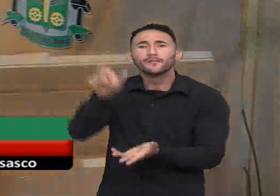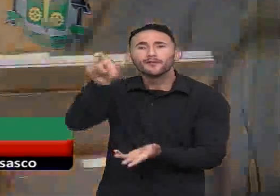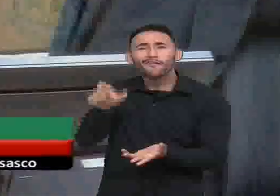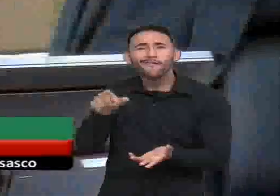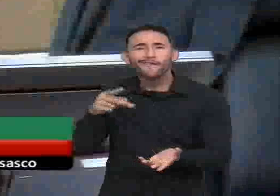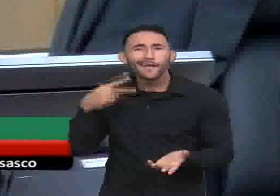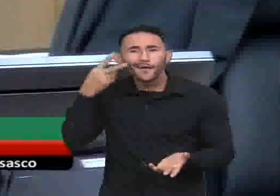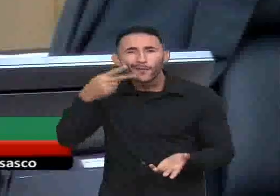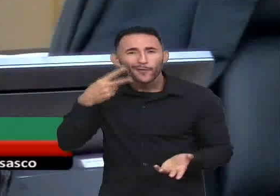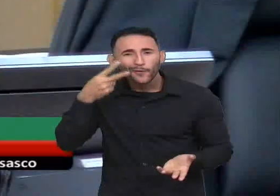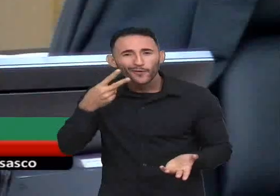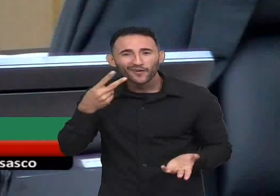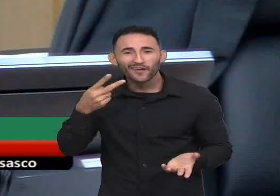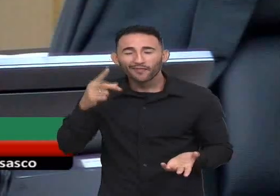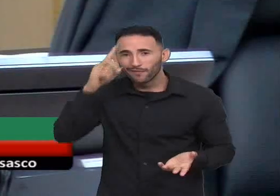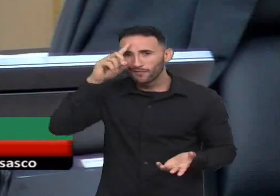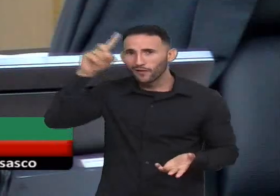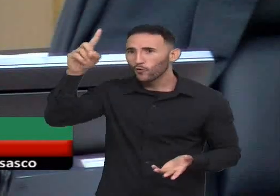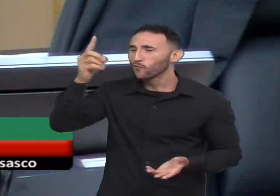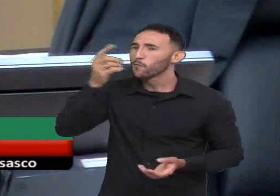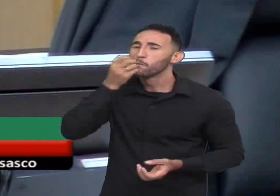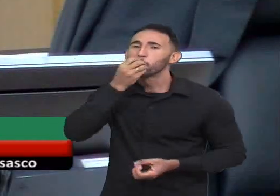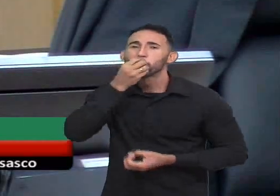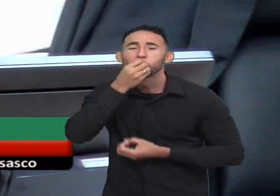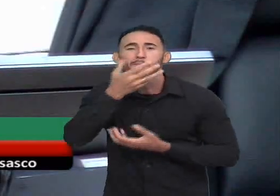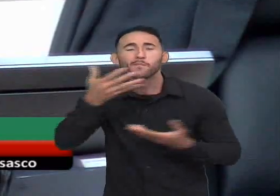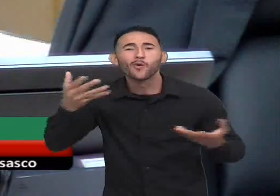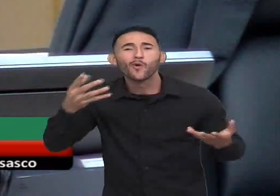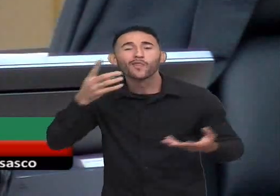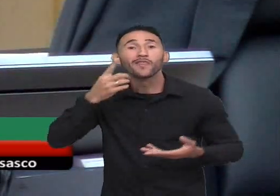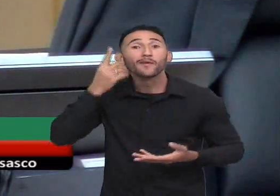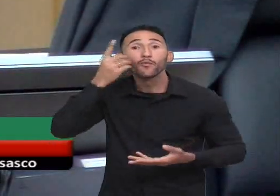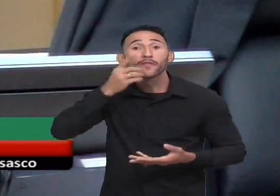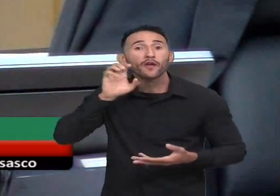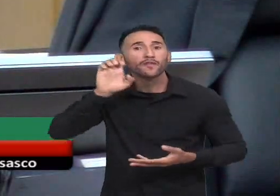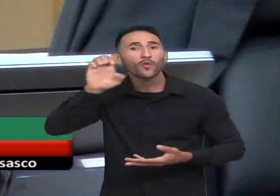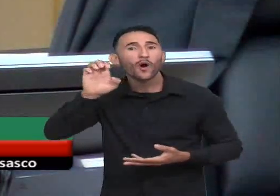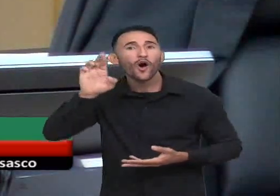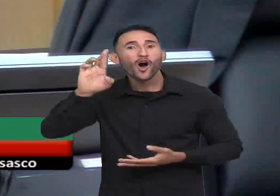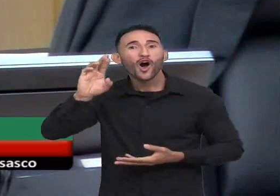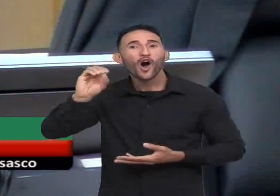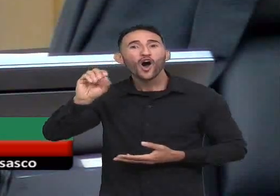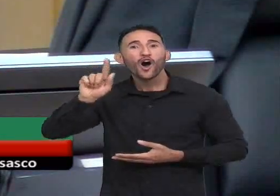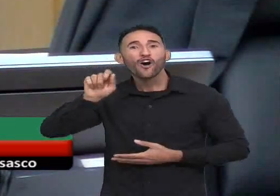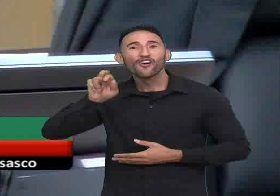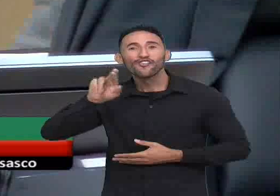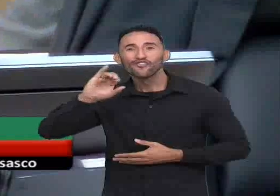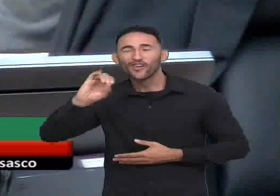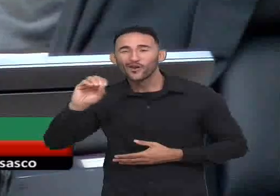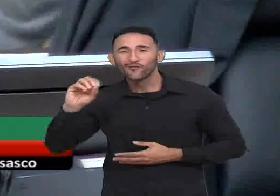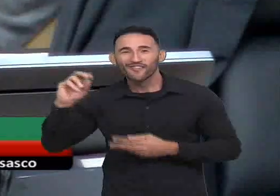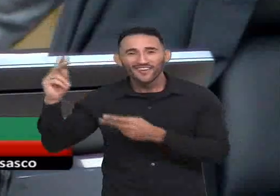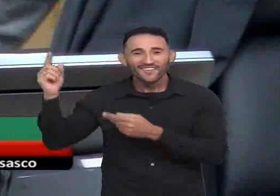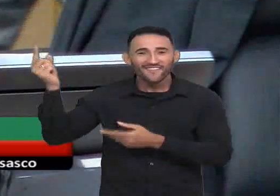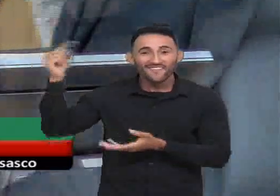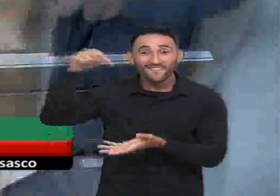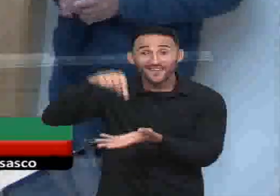mas Deus foi tão bom com o nosso deputado estadual, Rogério Santos, que veio nos visitar hoje. Uma salva de